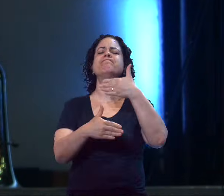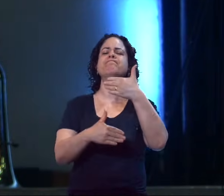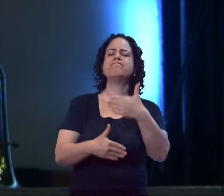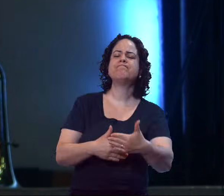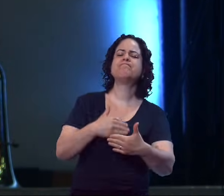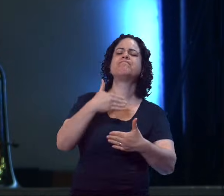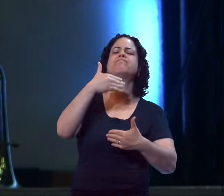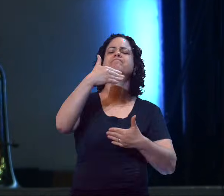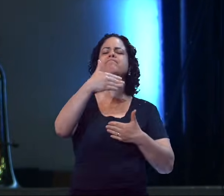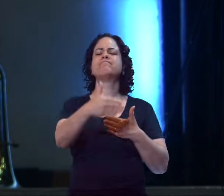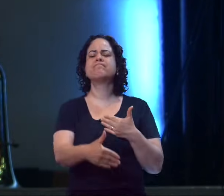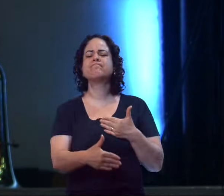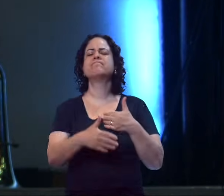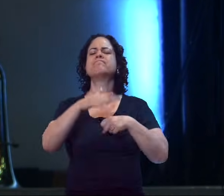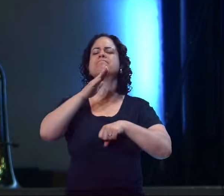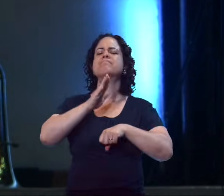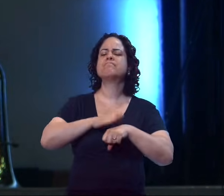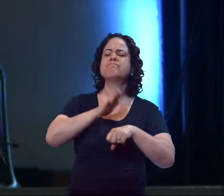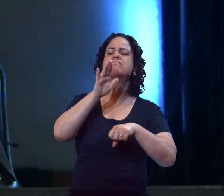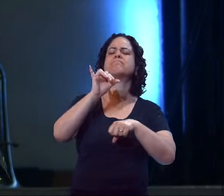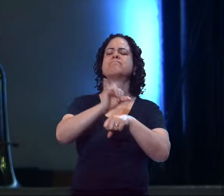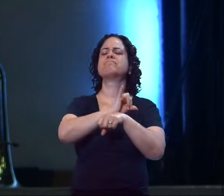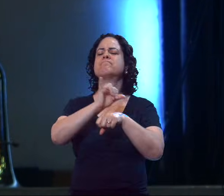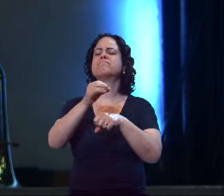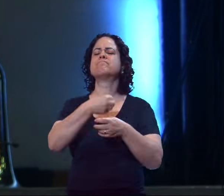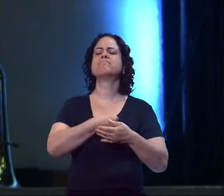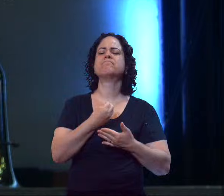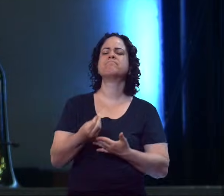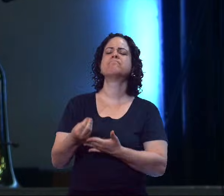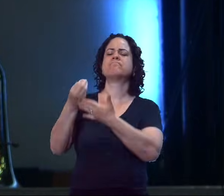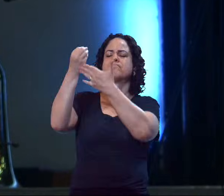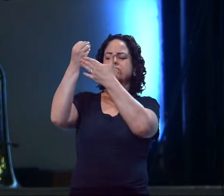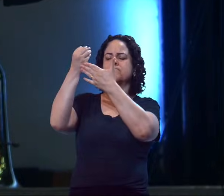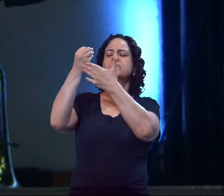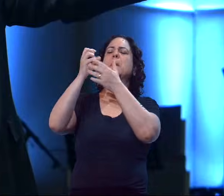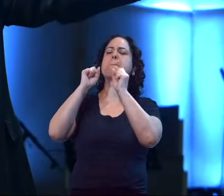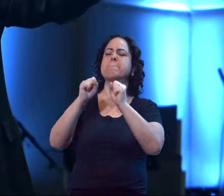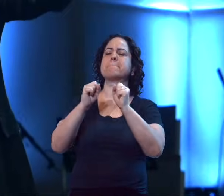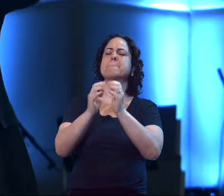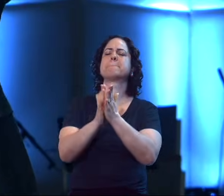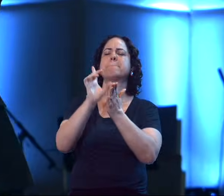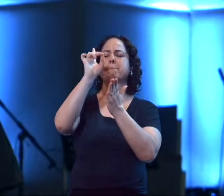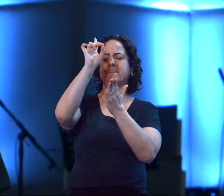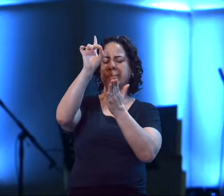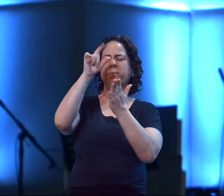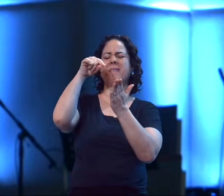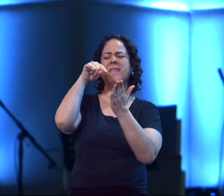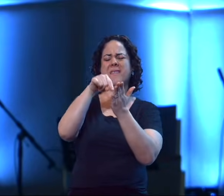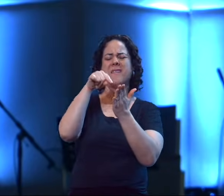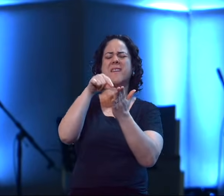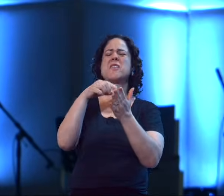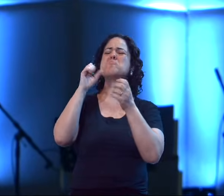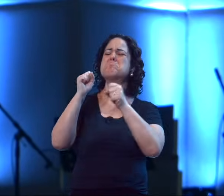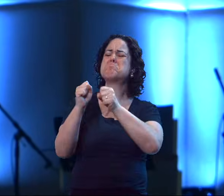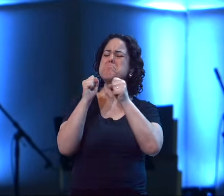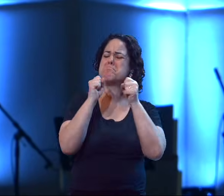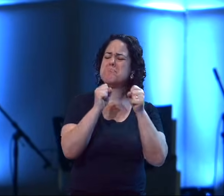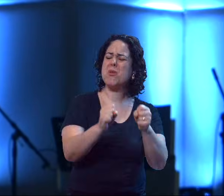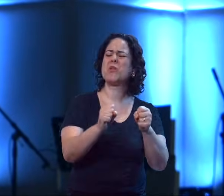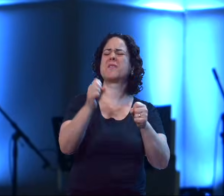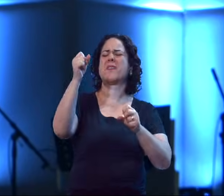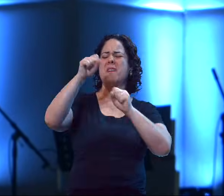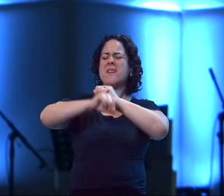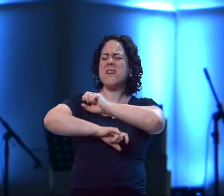povo usa as ferramentas de consagração que a palavra de Deus ensina, que o teu poder e a